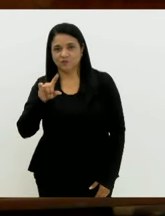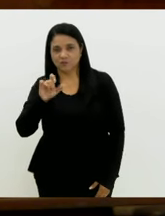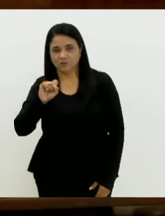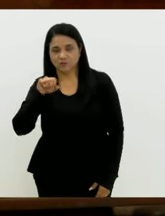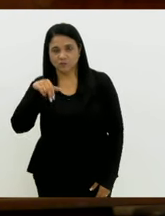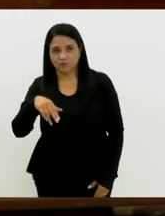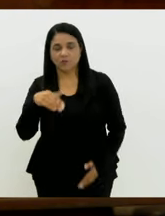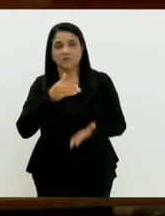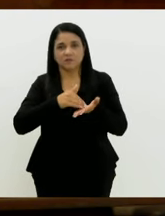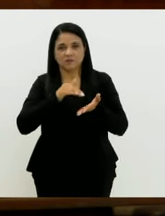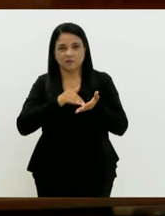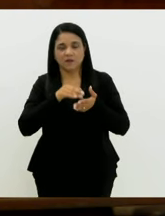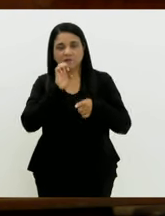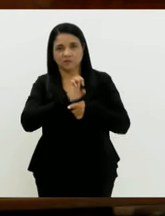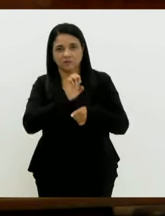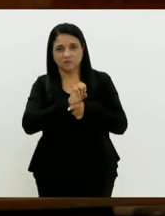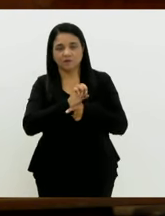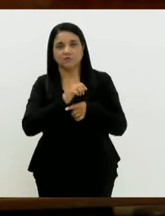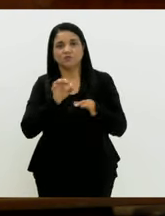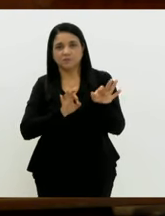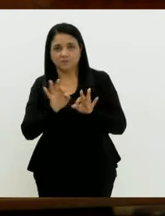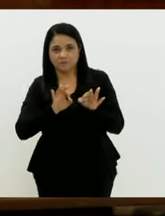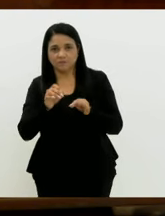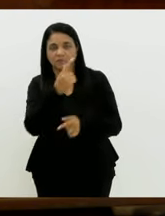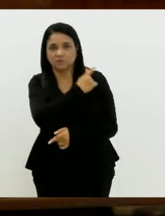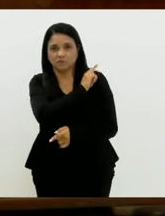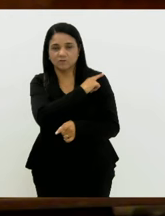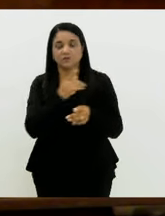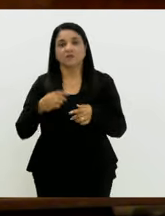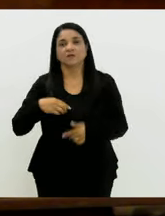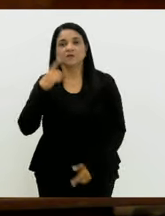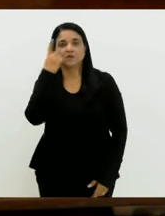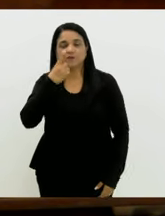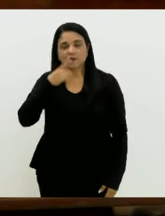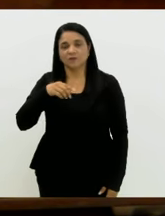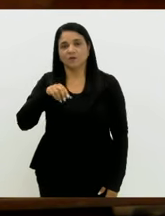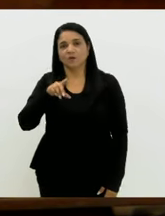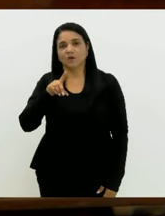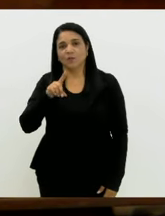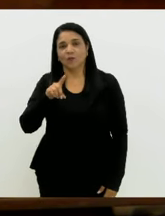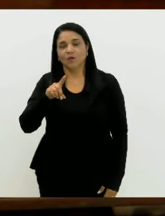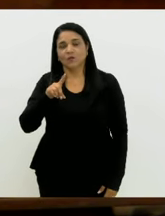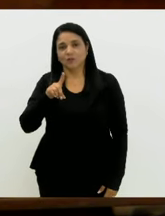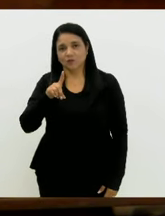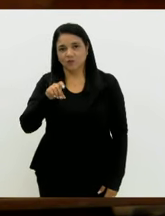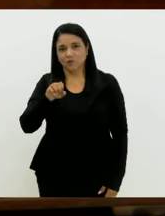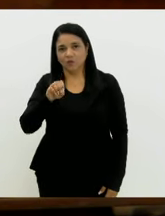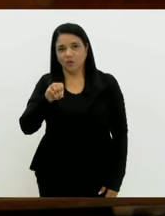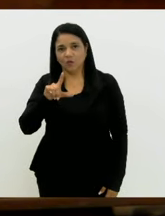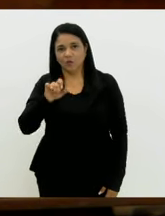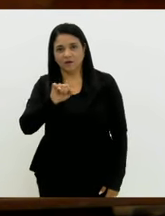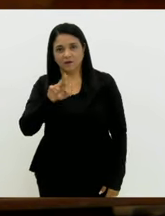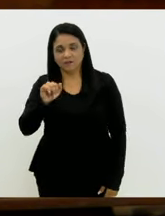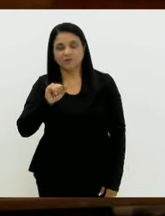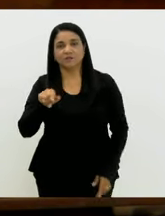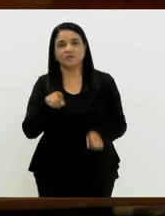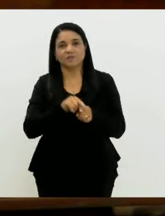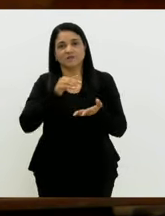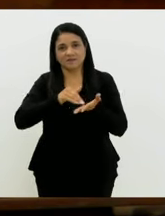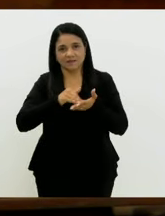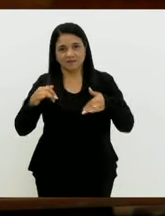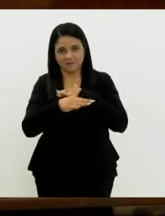de Planejamento e Gestão, deputado Douglas Ruas, secretário de Estado das Cidades, secretário Bruno